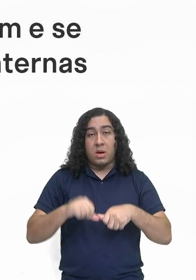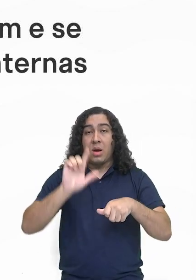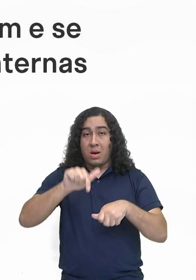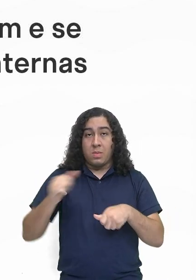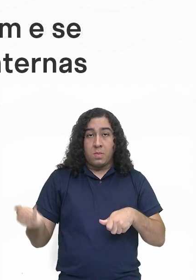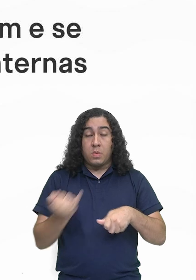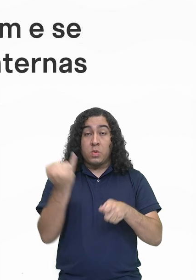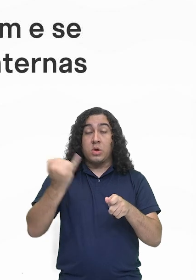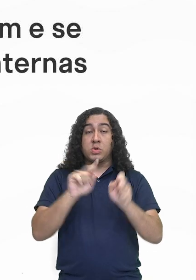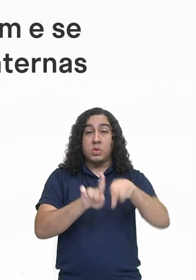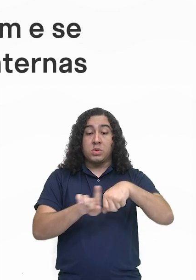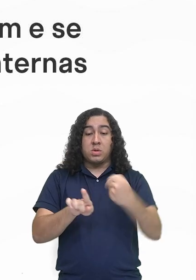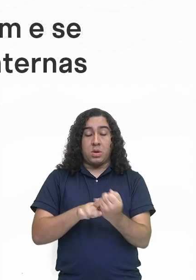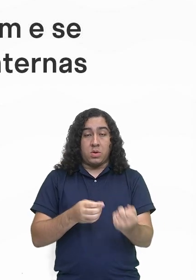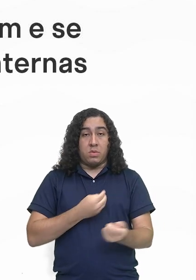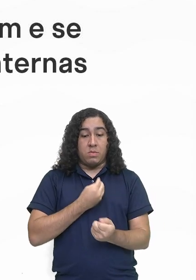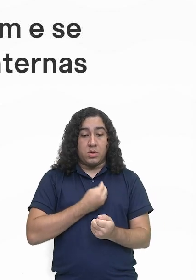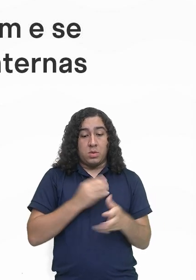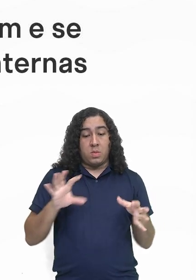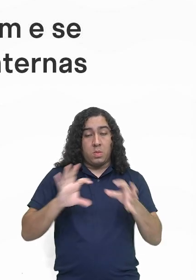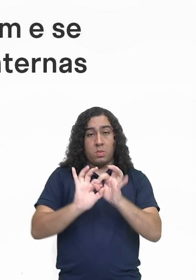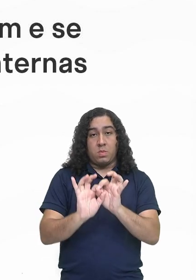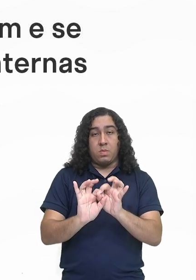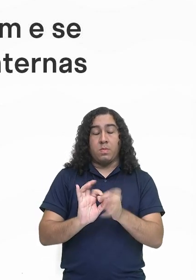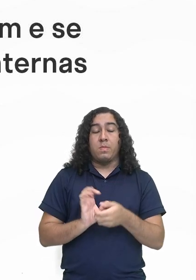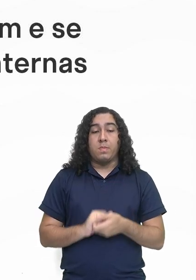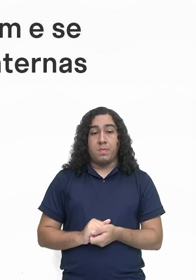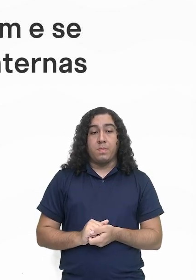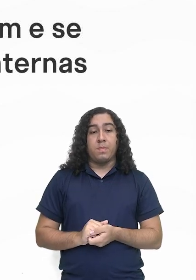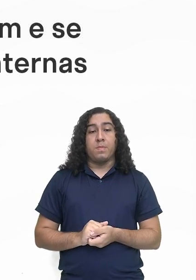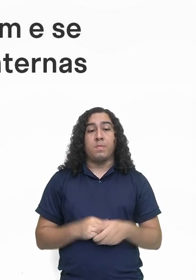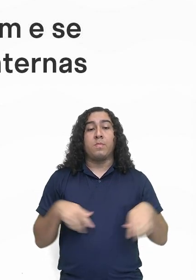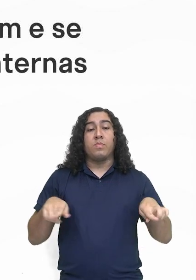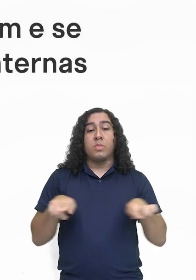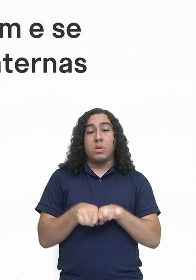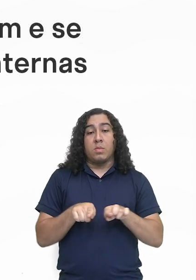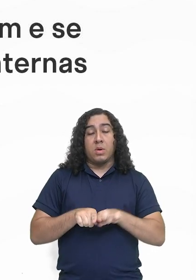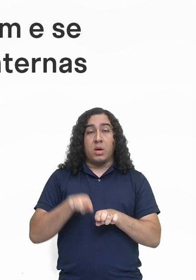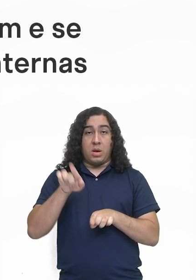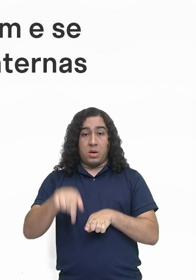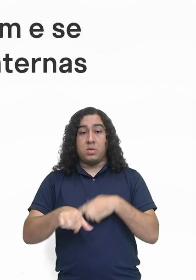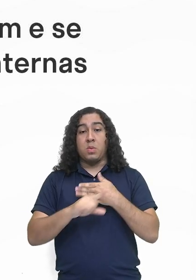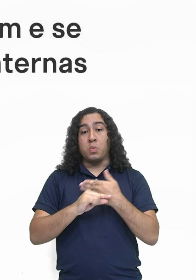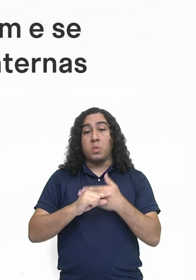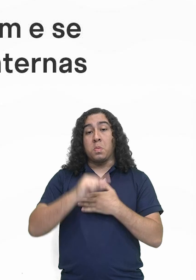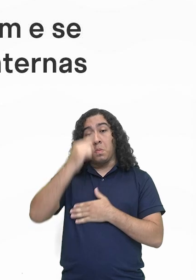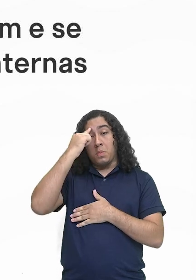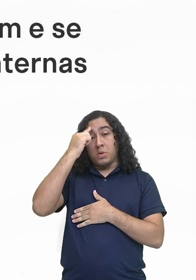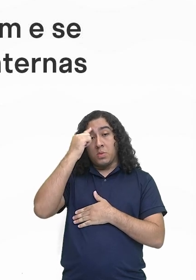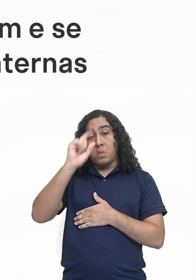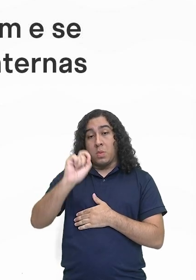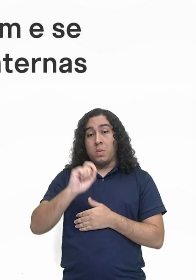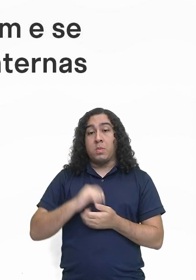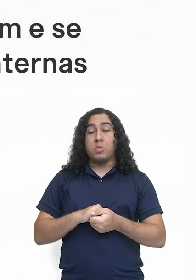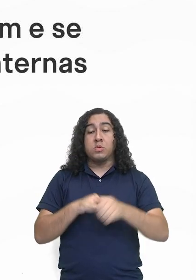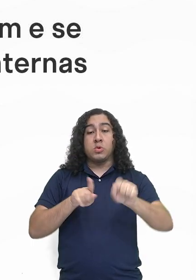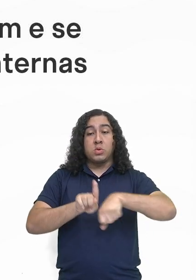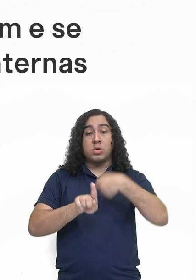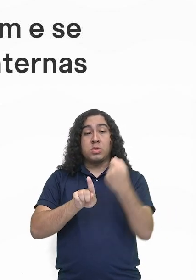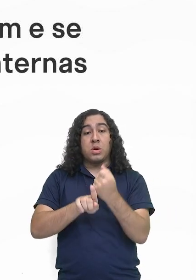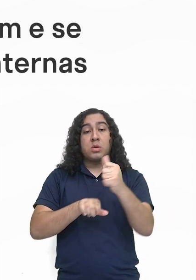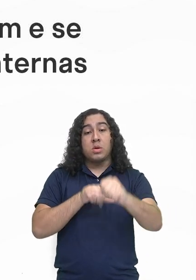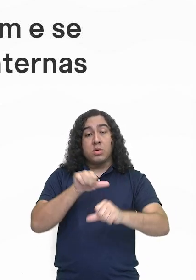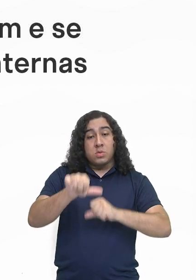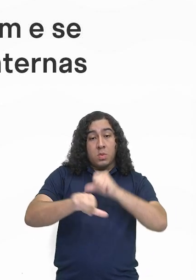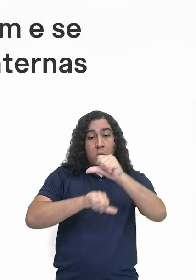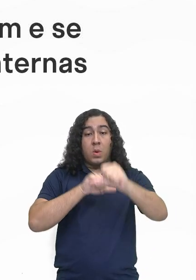em sociedade. Ele vai trazer aí esse pensamento. Segundo Marx, as sociedades se modificam